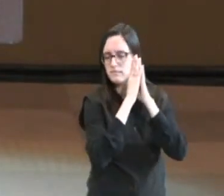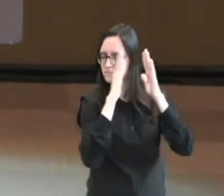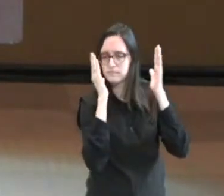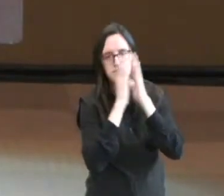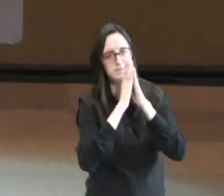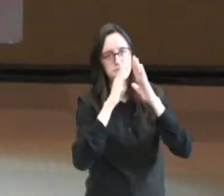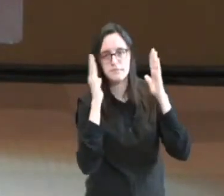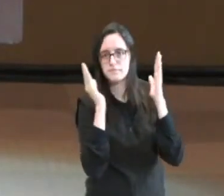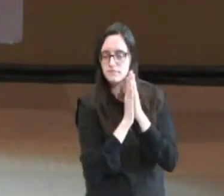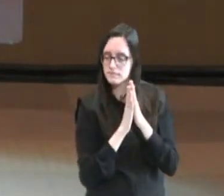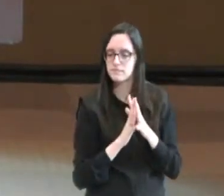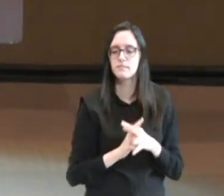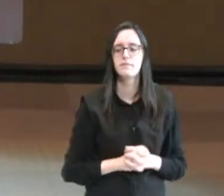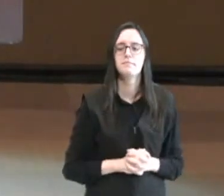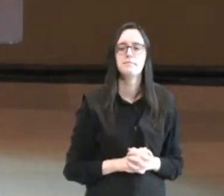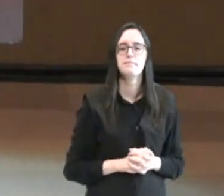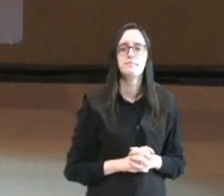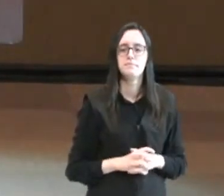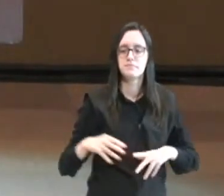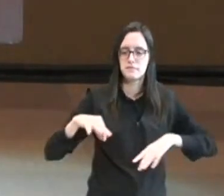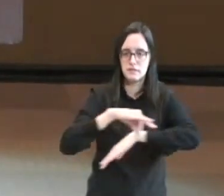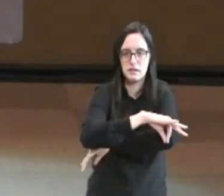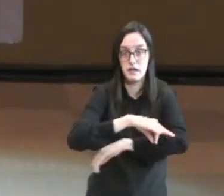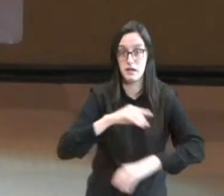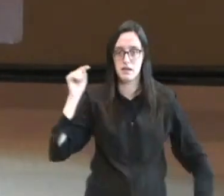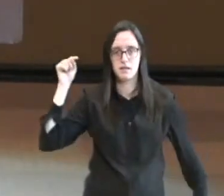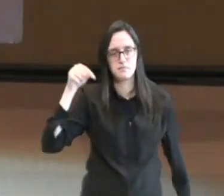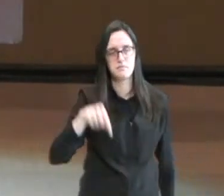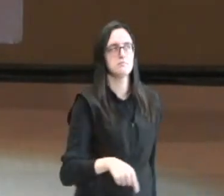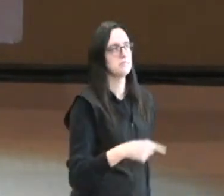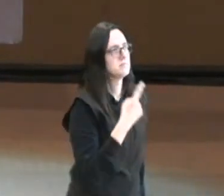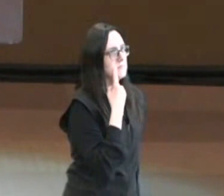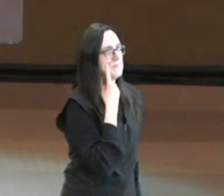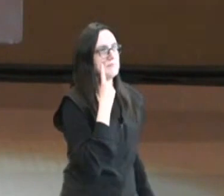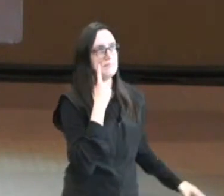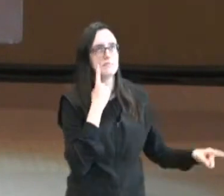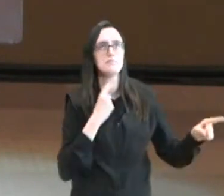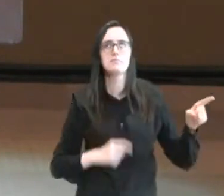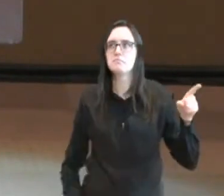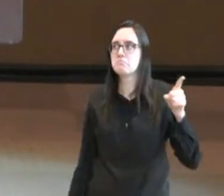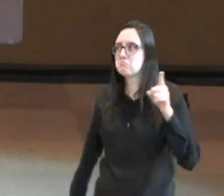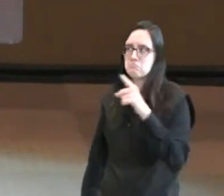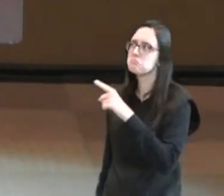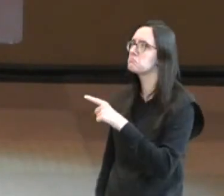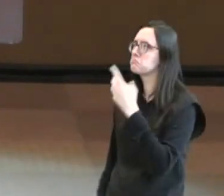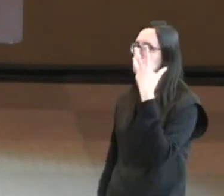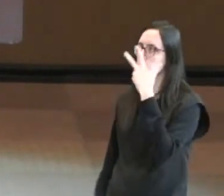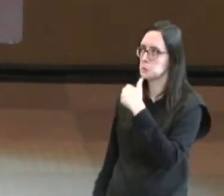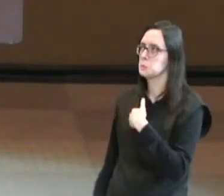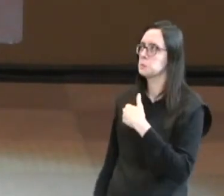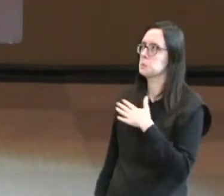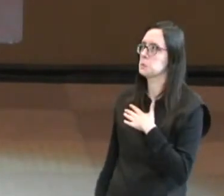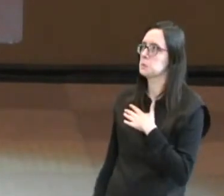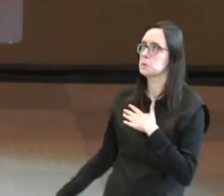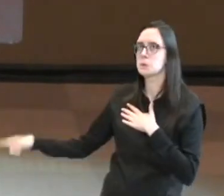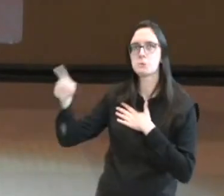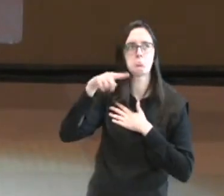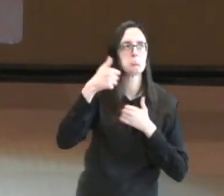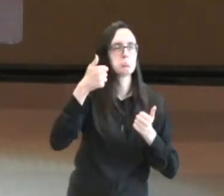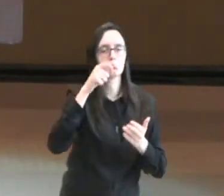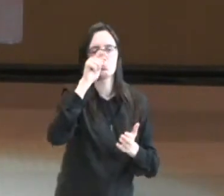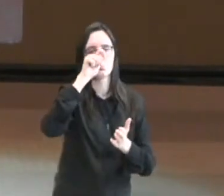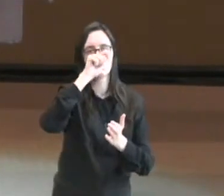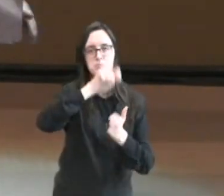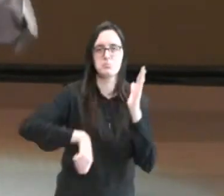oramos. Ele veio aqui, veio, tal. Achou muito bonito, gostou de tudo, assinou